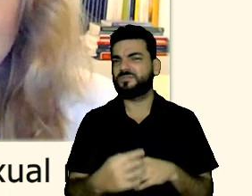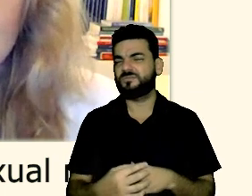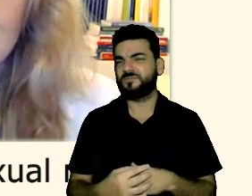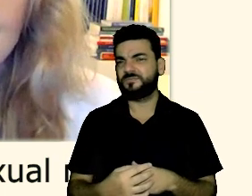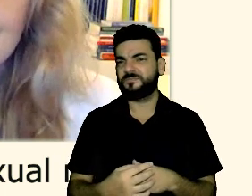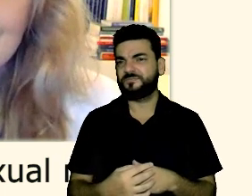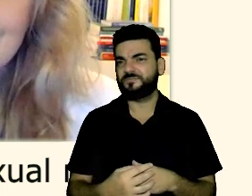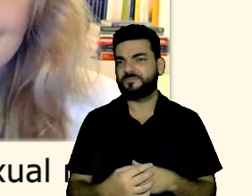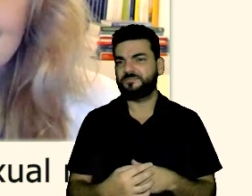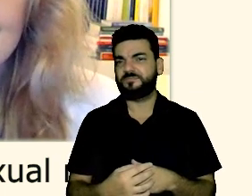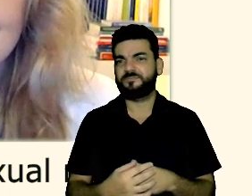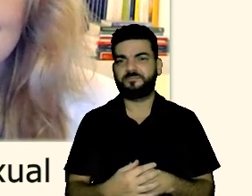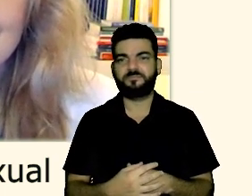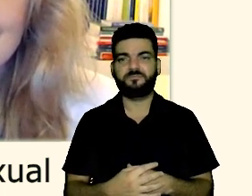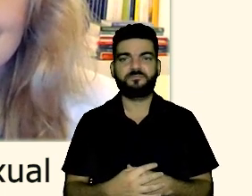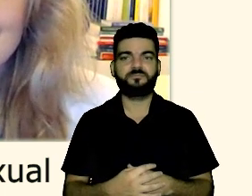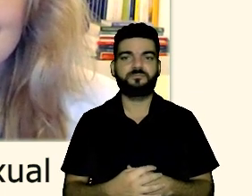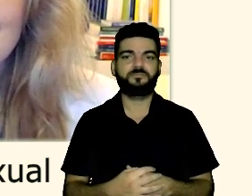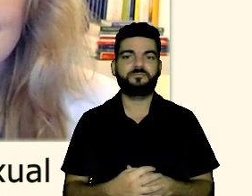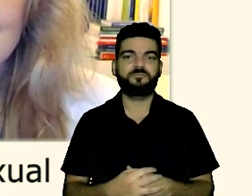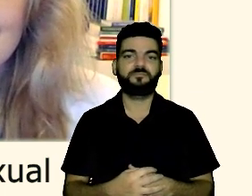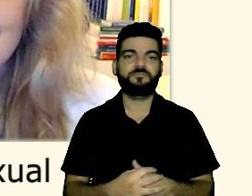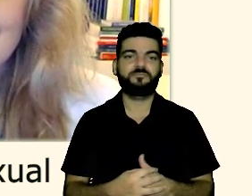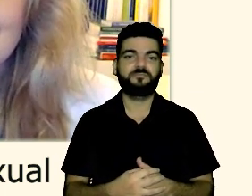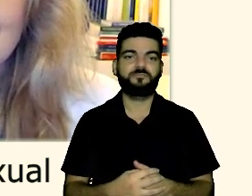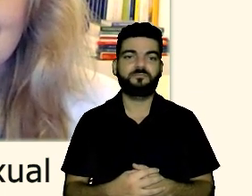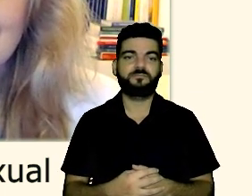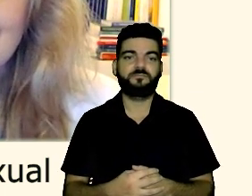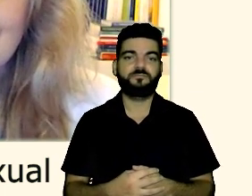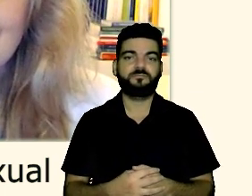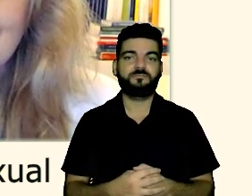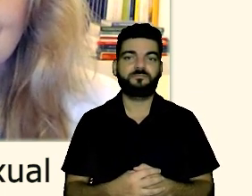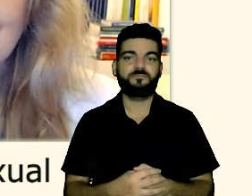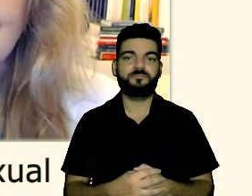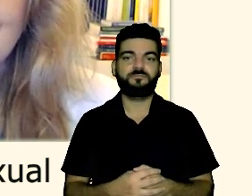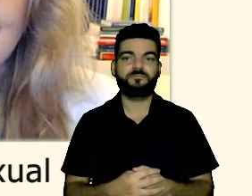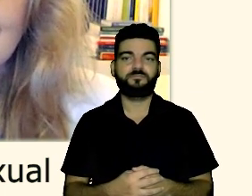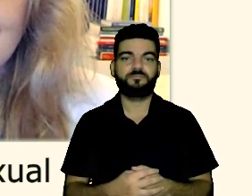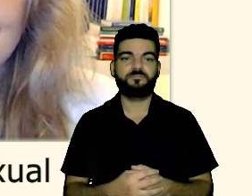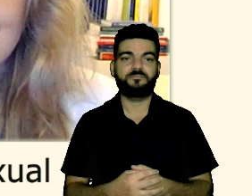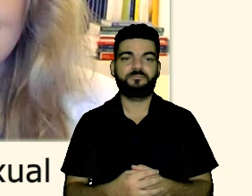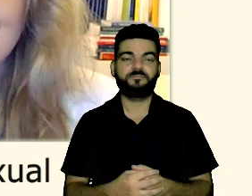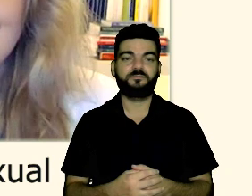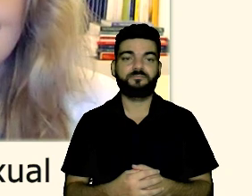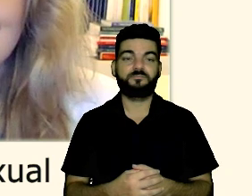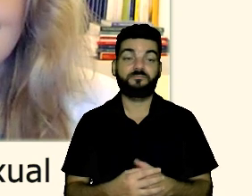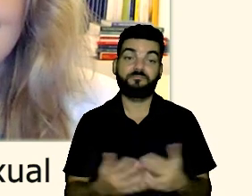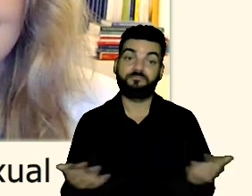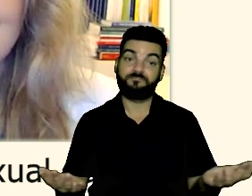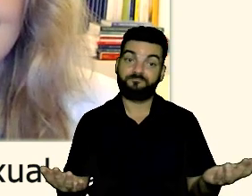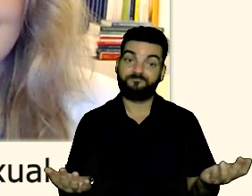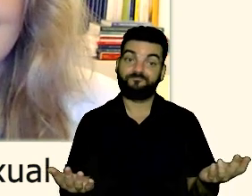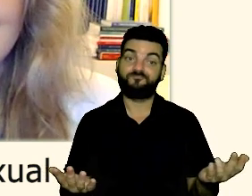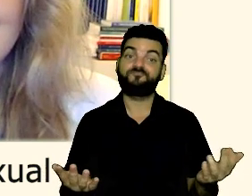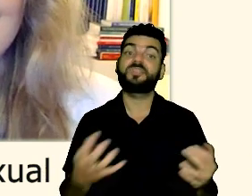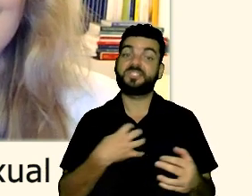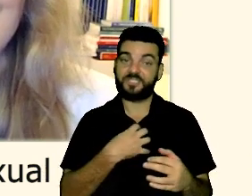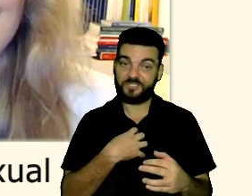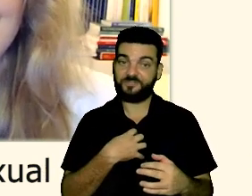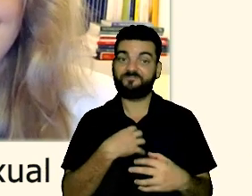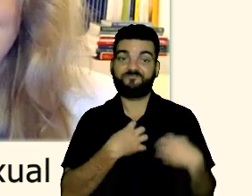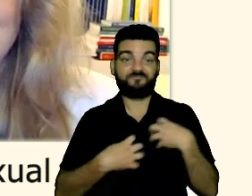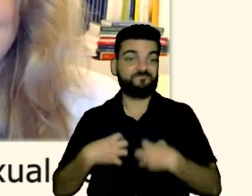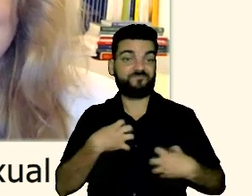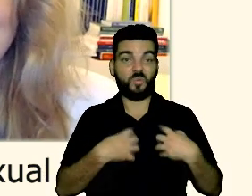Uma piadinha, é. Né? Um cumprimento com um beijinho um pouco mais, vamos dizer assim, demorado do que Exato. O